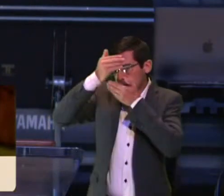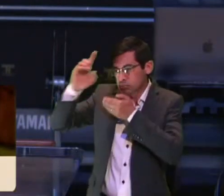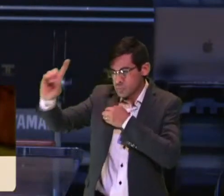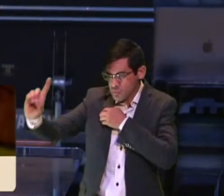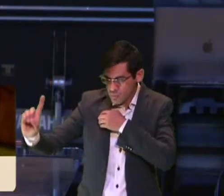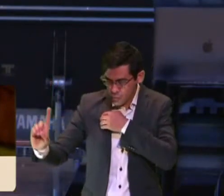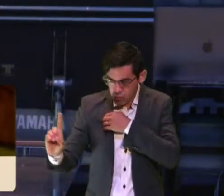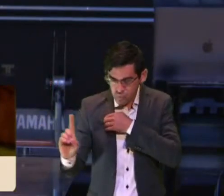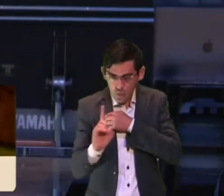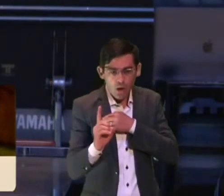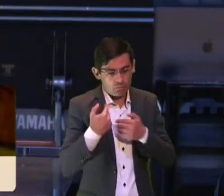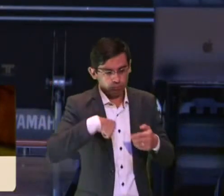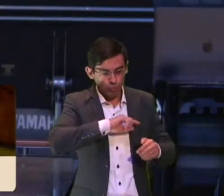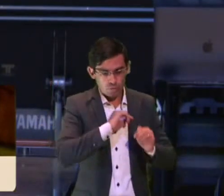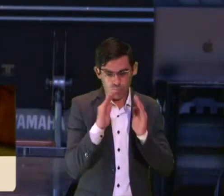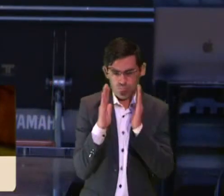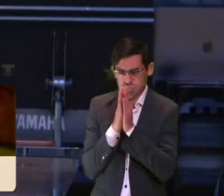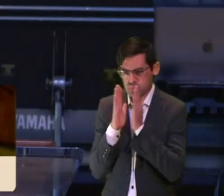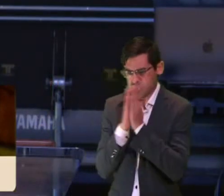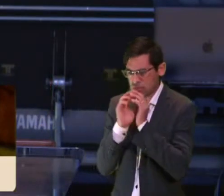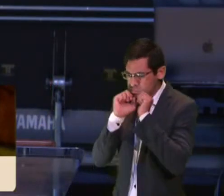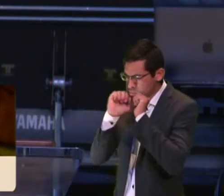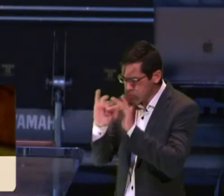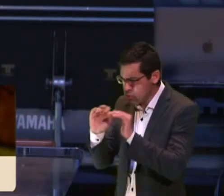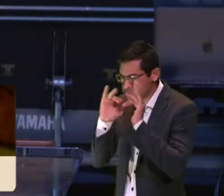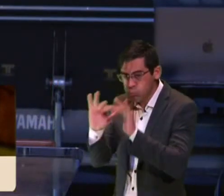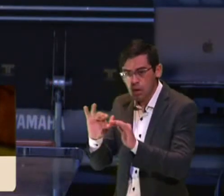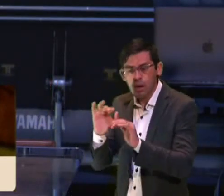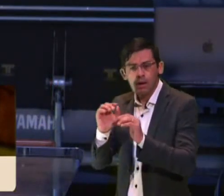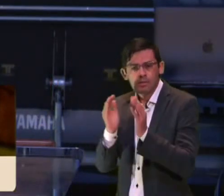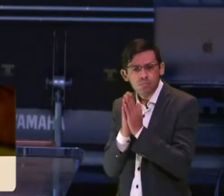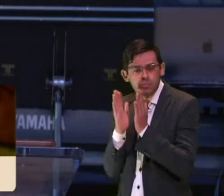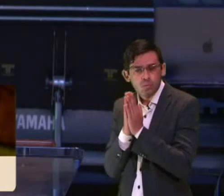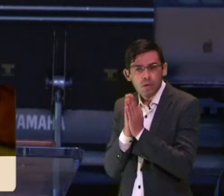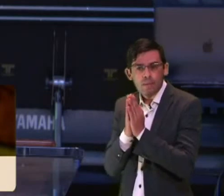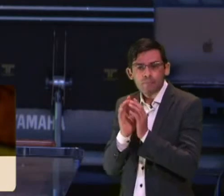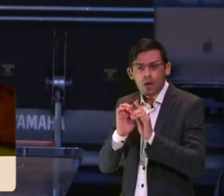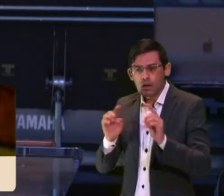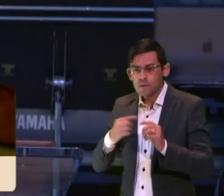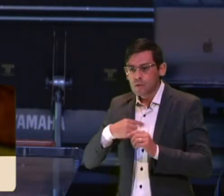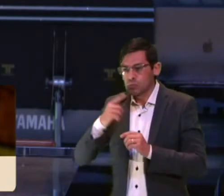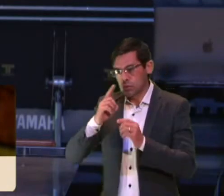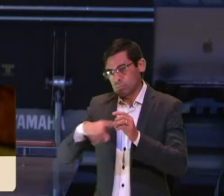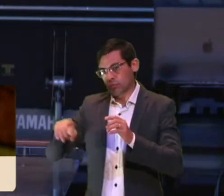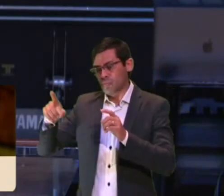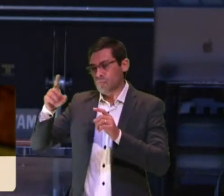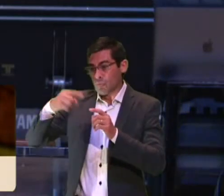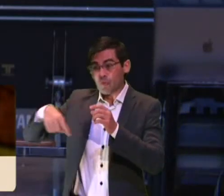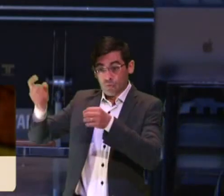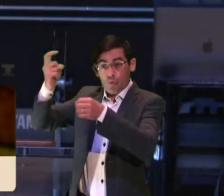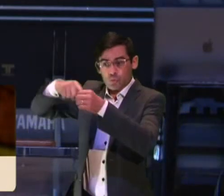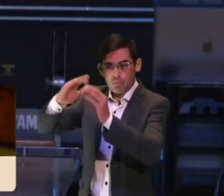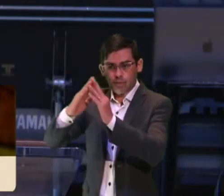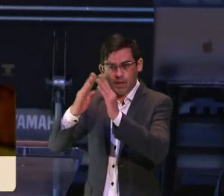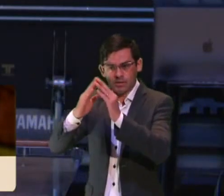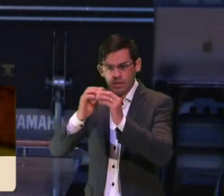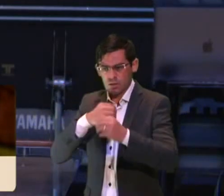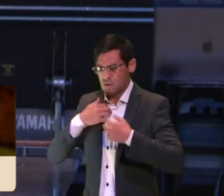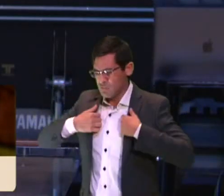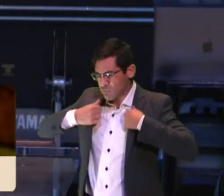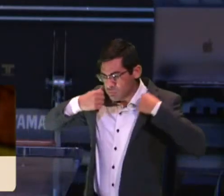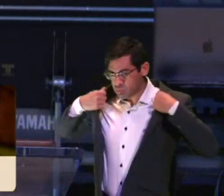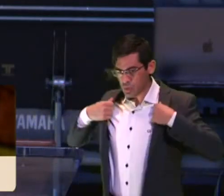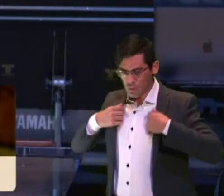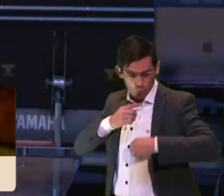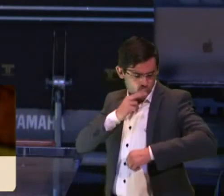casa, quando ele tirou a roupa, tirou a blusa, tinha uma marca no seu ombro de uma cruz. E ele olhava no